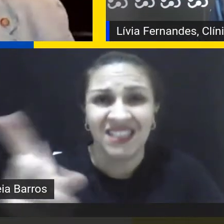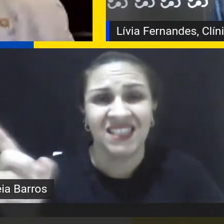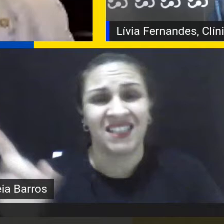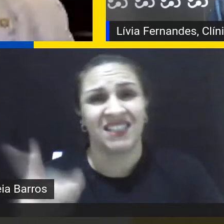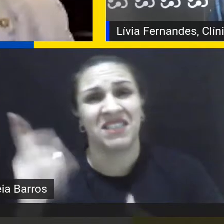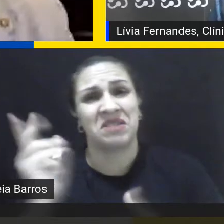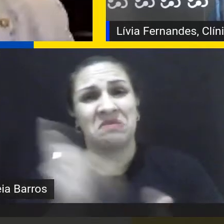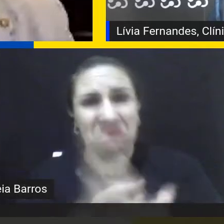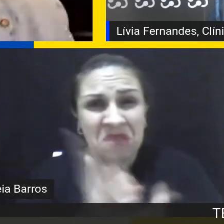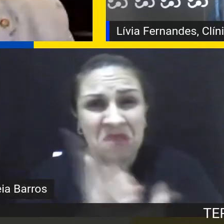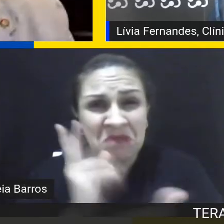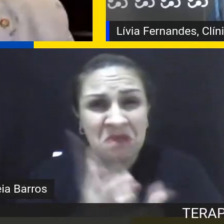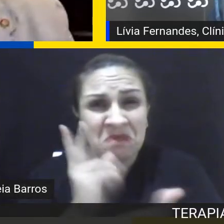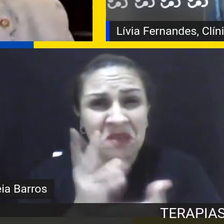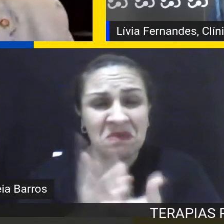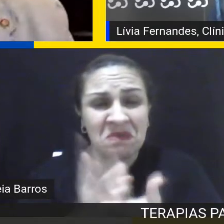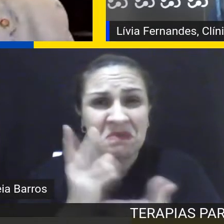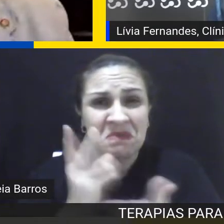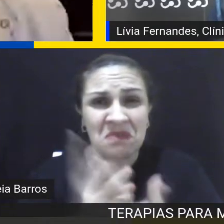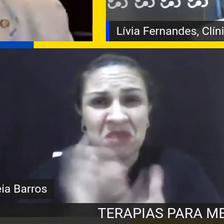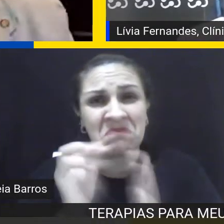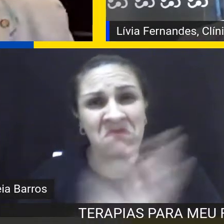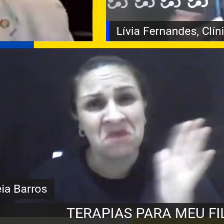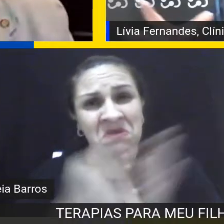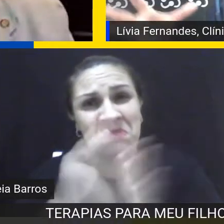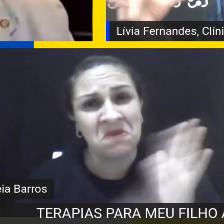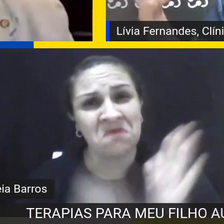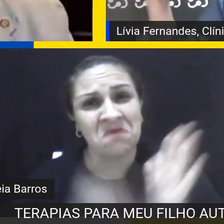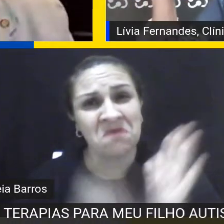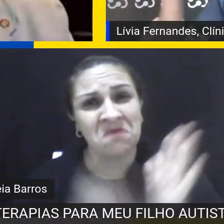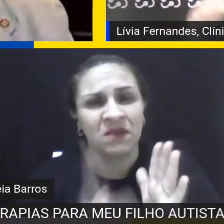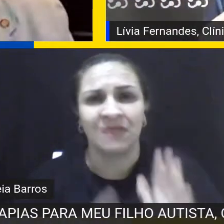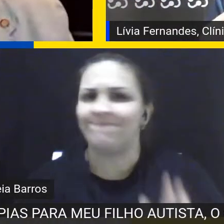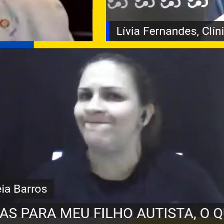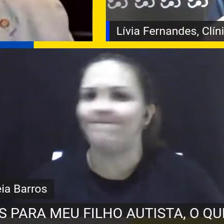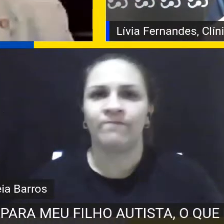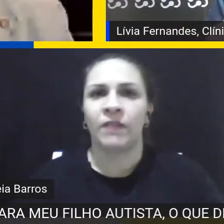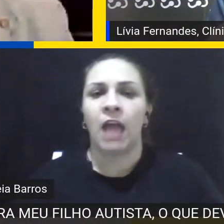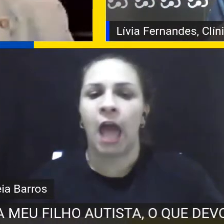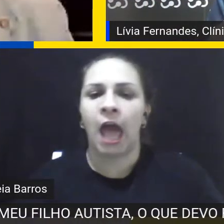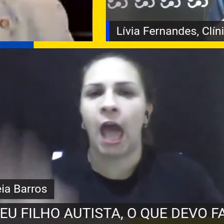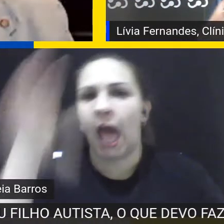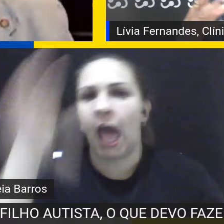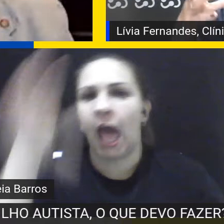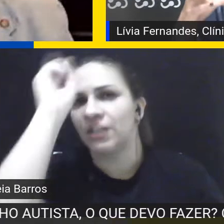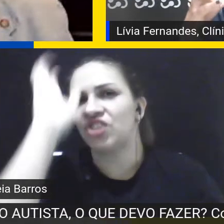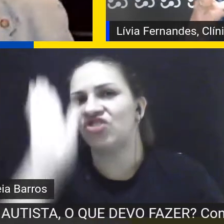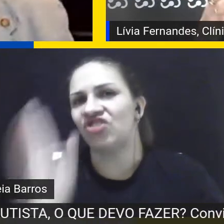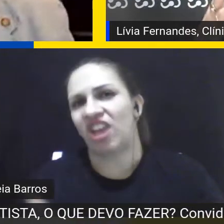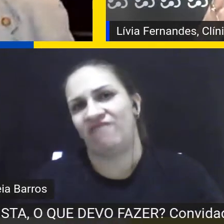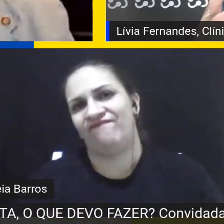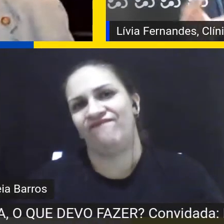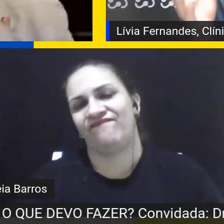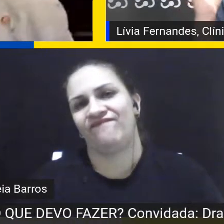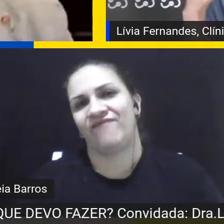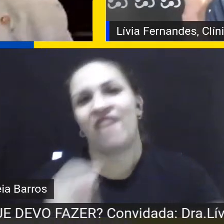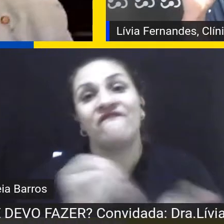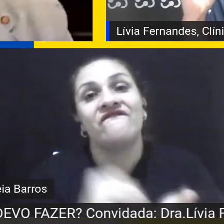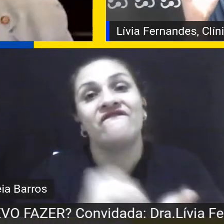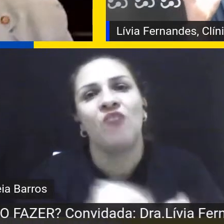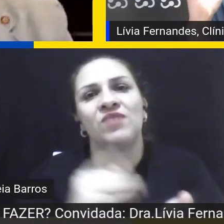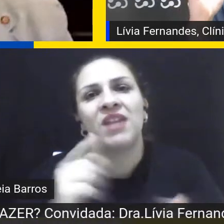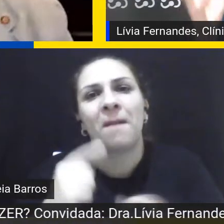de ensino. Então, a criança, ela já aprendeu o que tinha que aprender. A cabecinha dela já